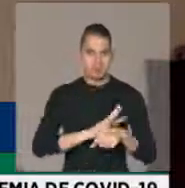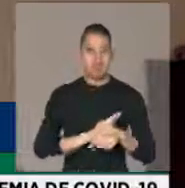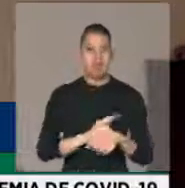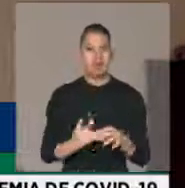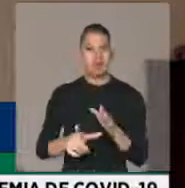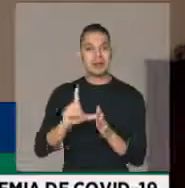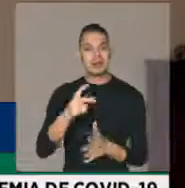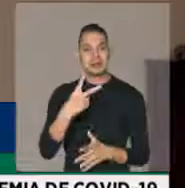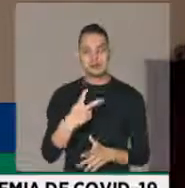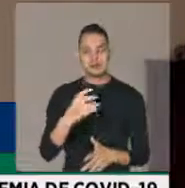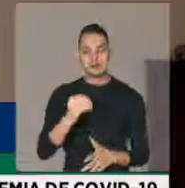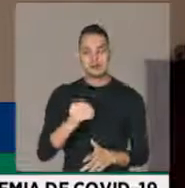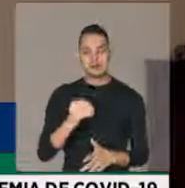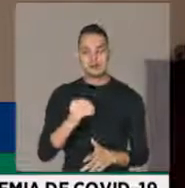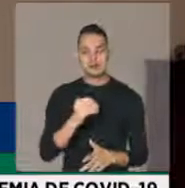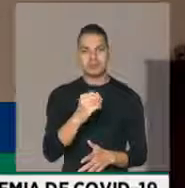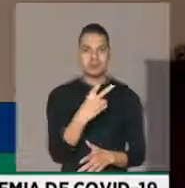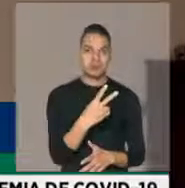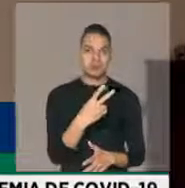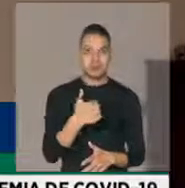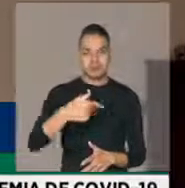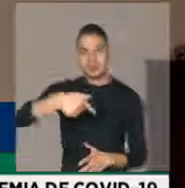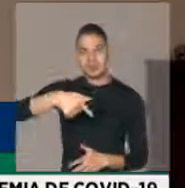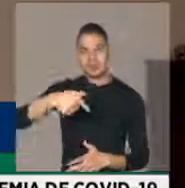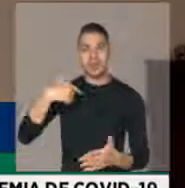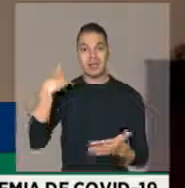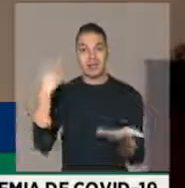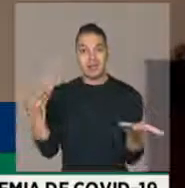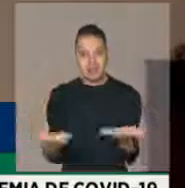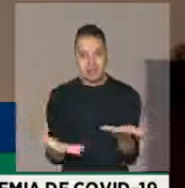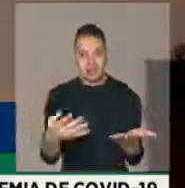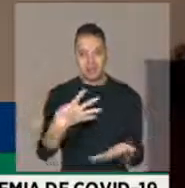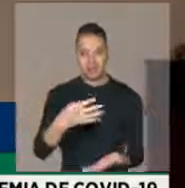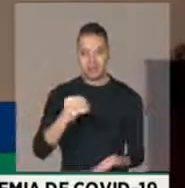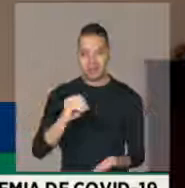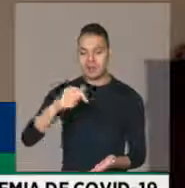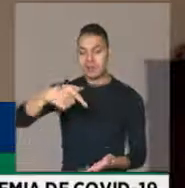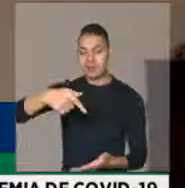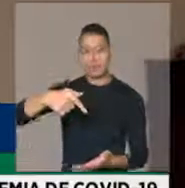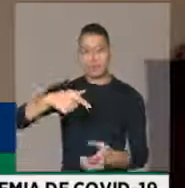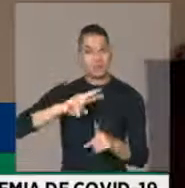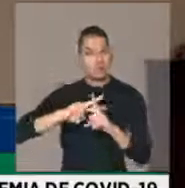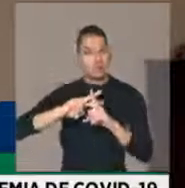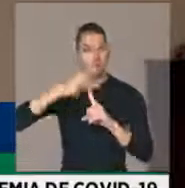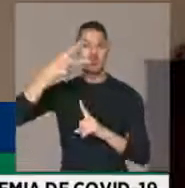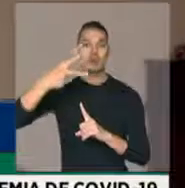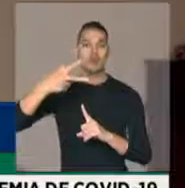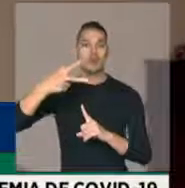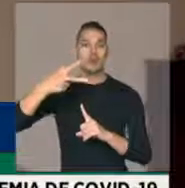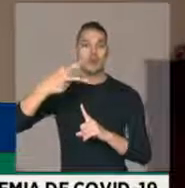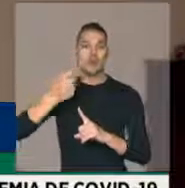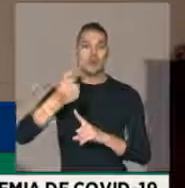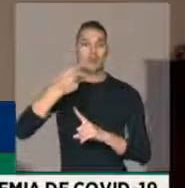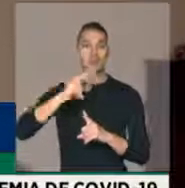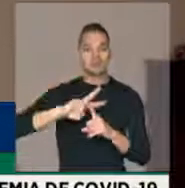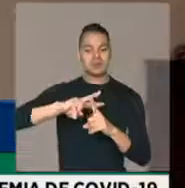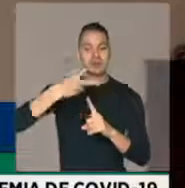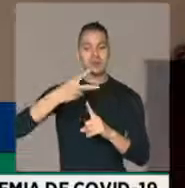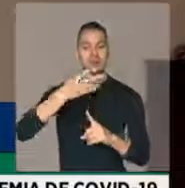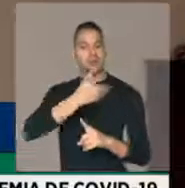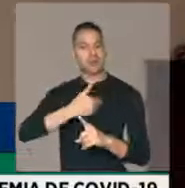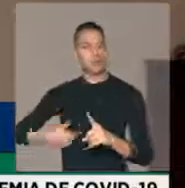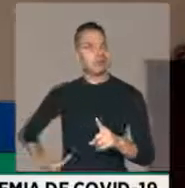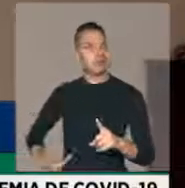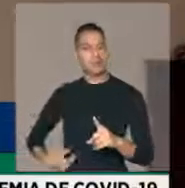sido 217. Agora, 407, praticamente o dobro. Será que o governo não terá um mínimo de